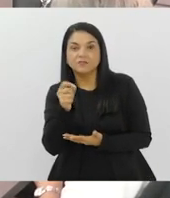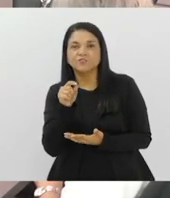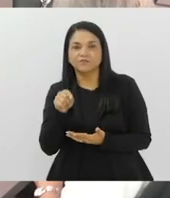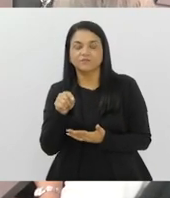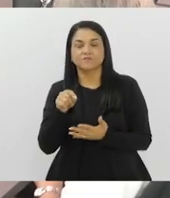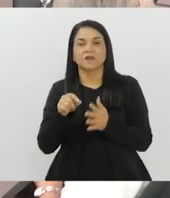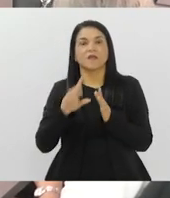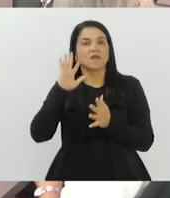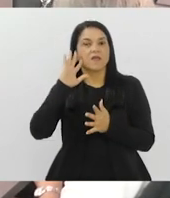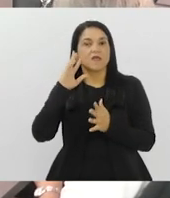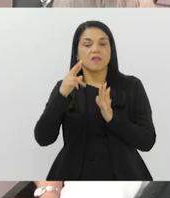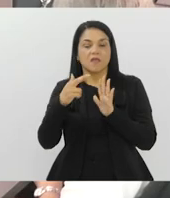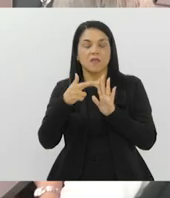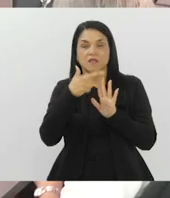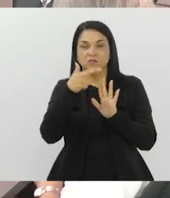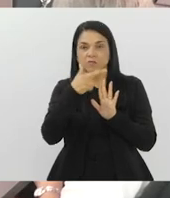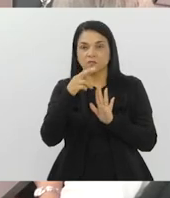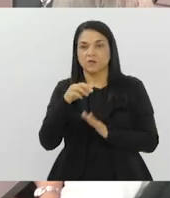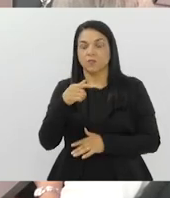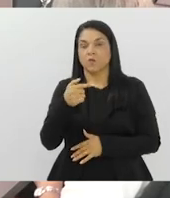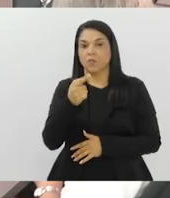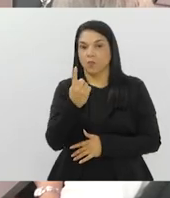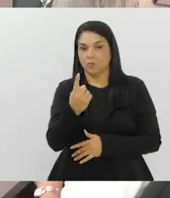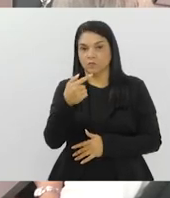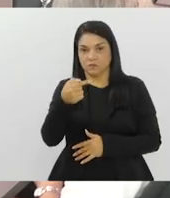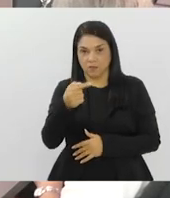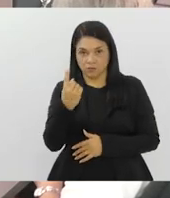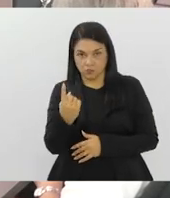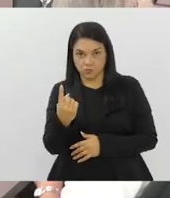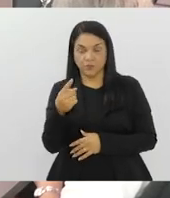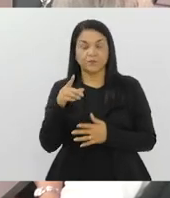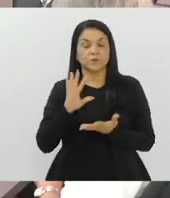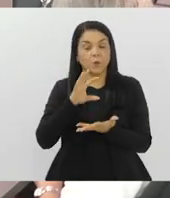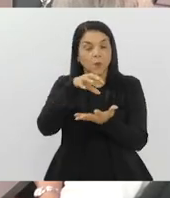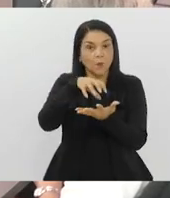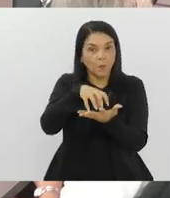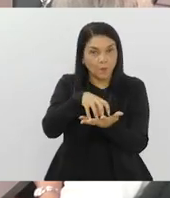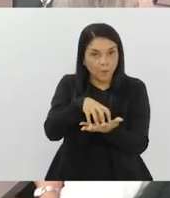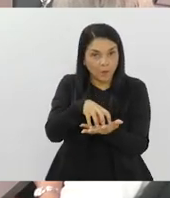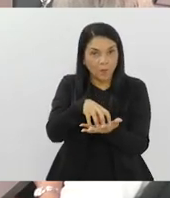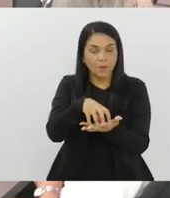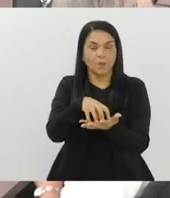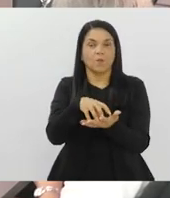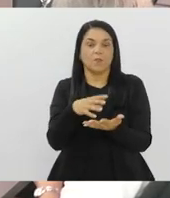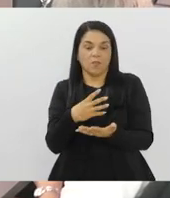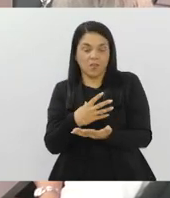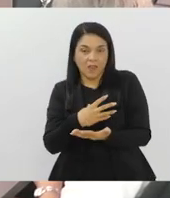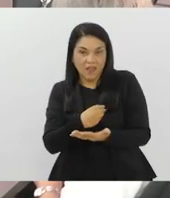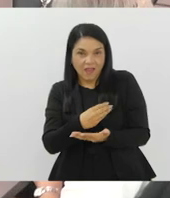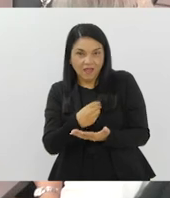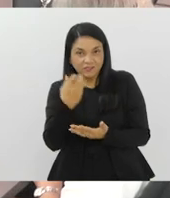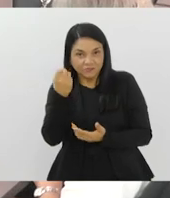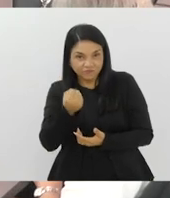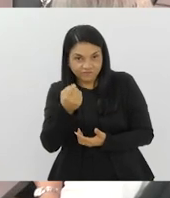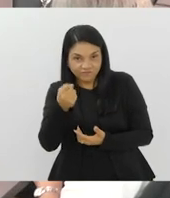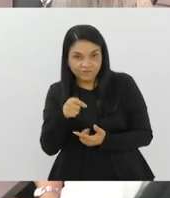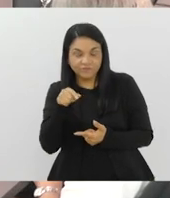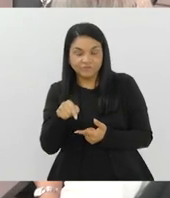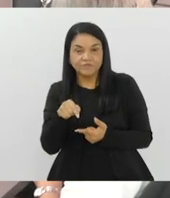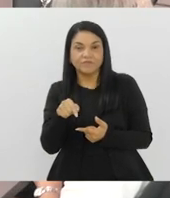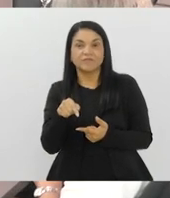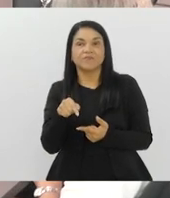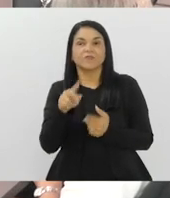da Anvisa, de 2006, um banco de leite humano, ele tem dois macroprocessos. Banco de leite